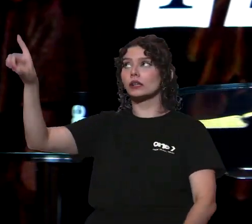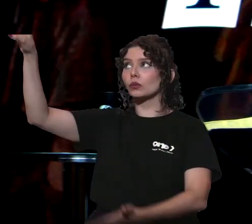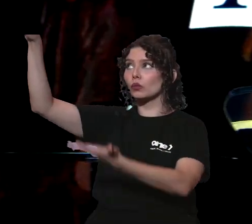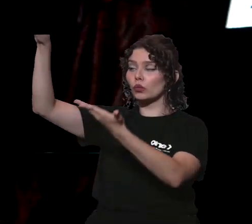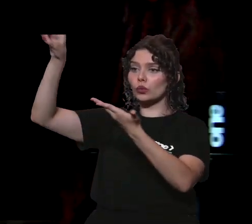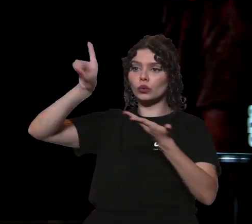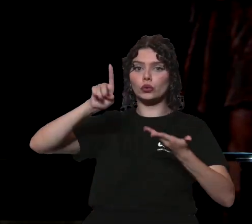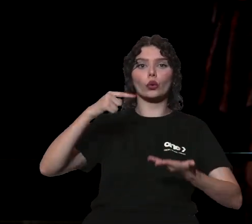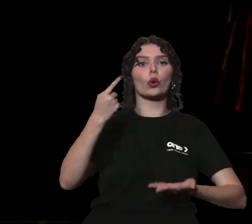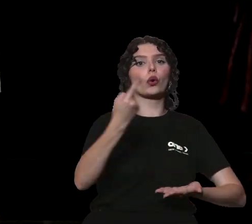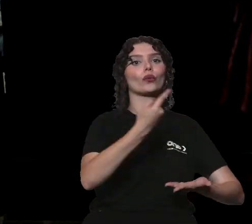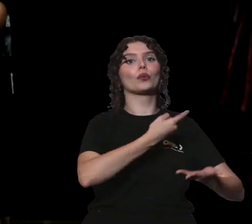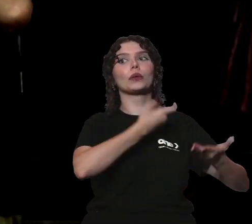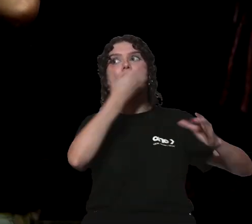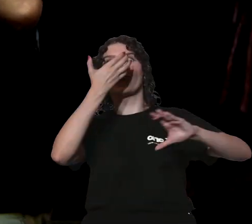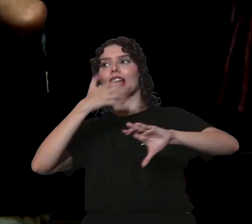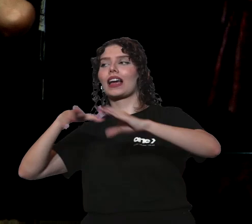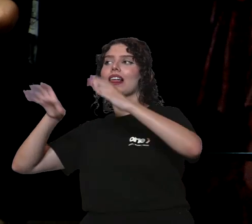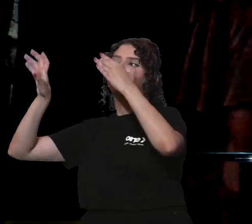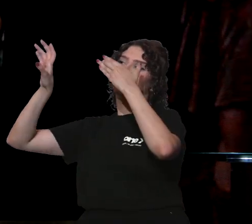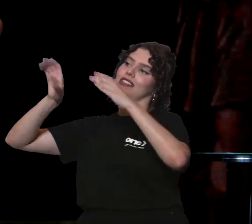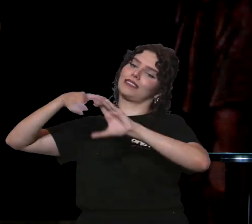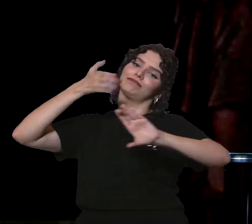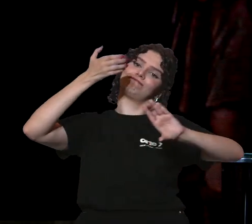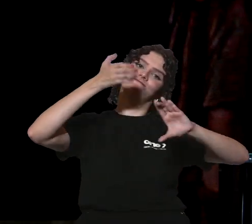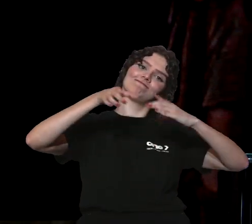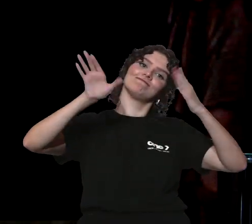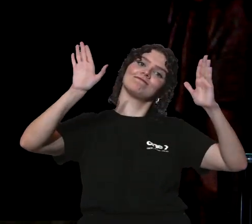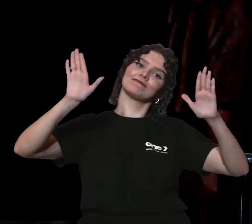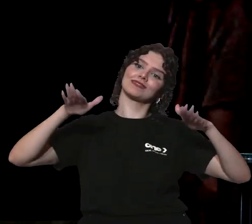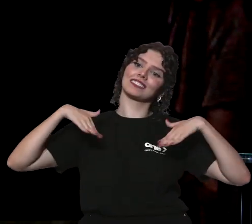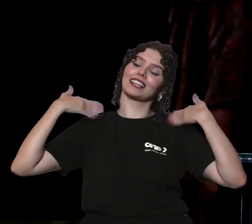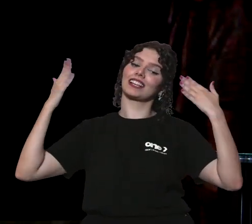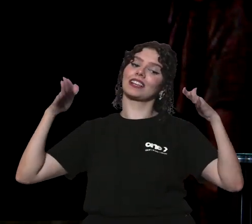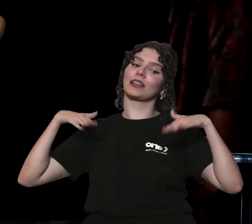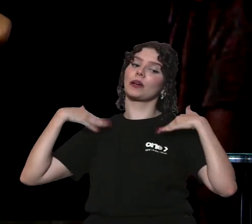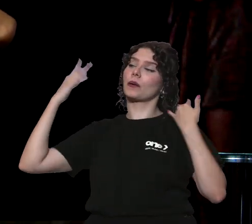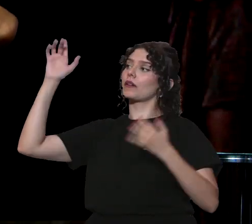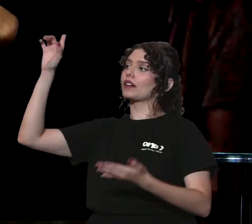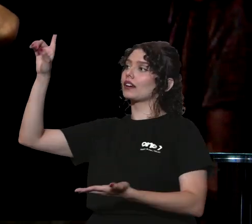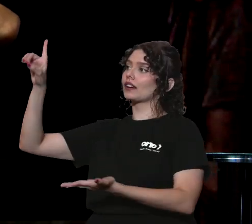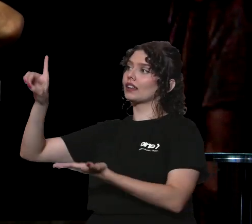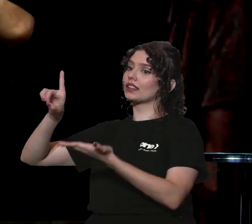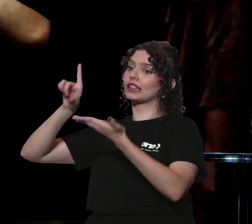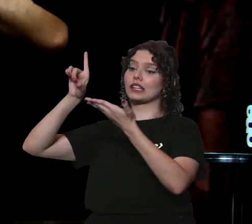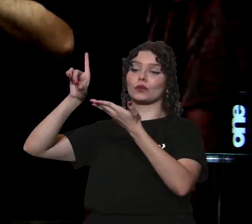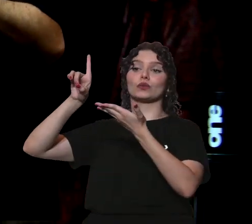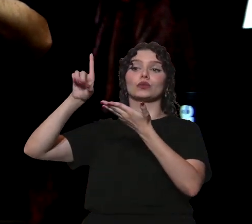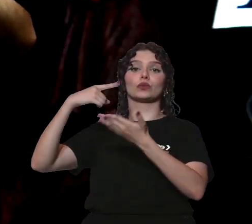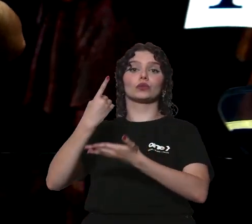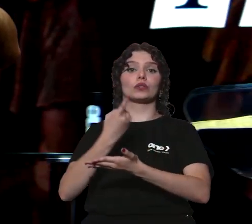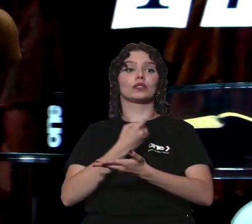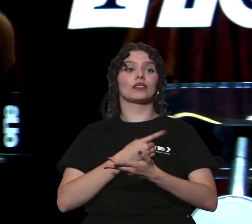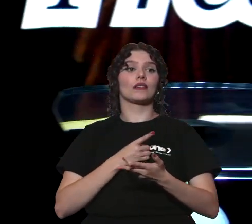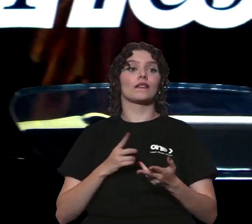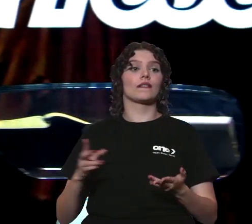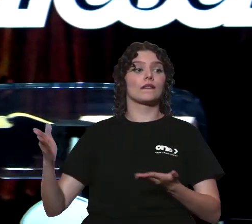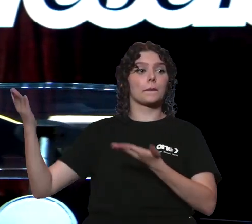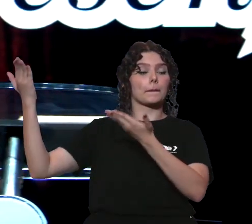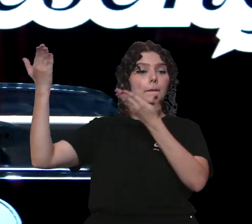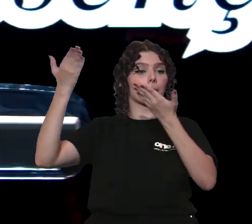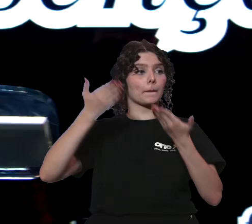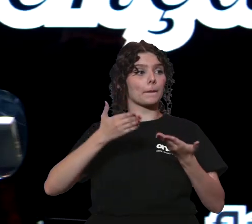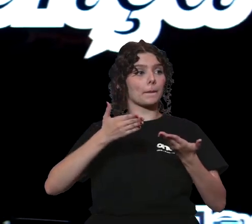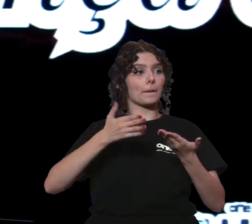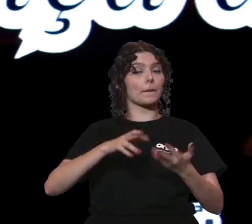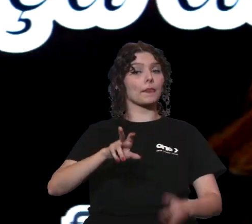visitar, nós vamos cantar. Nós vamos cantar de alegria porque Ele nos visitou. E a quinta e última